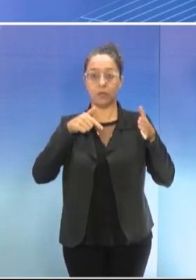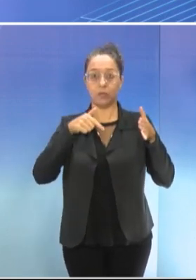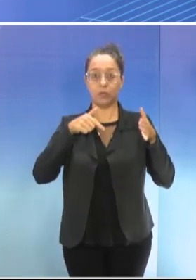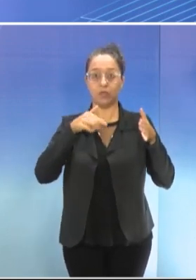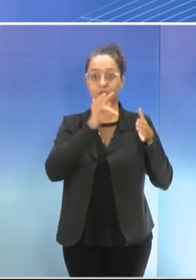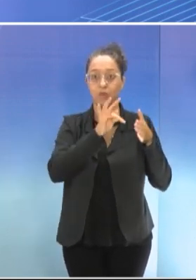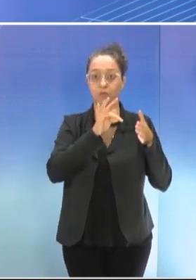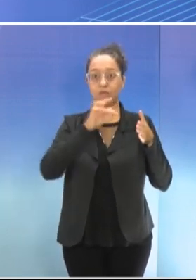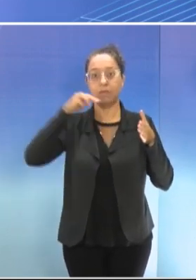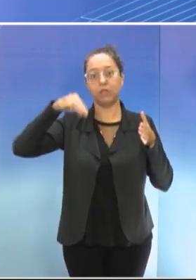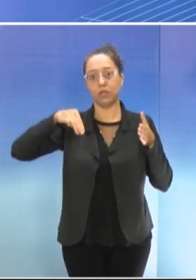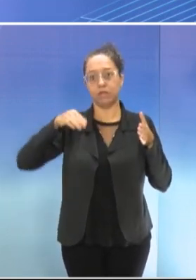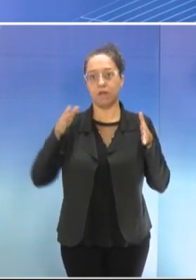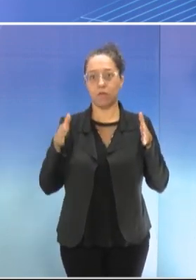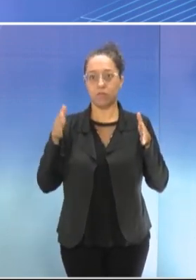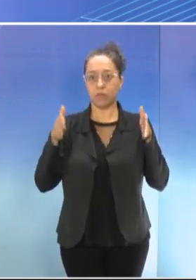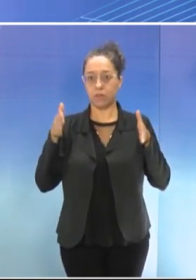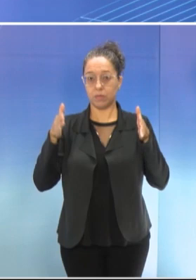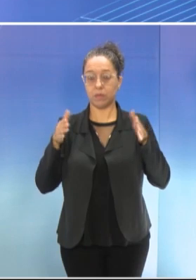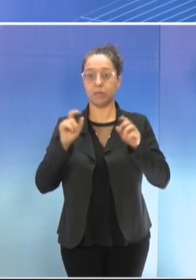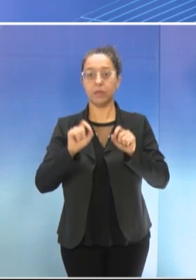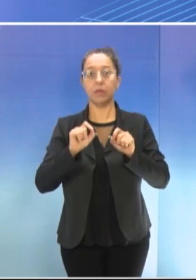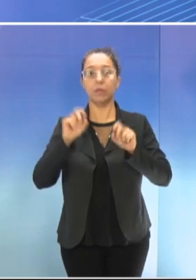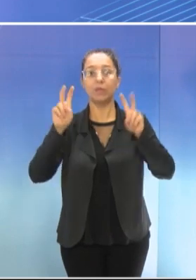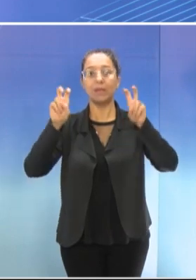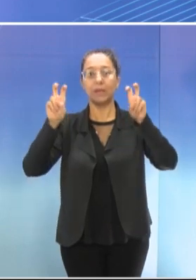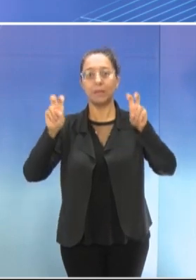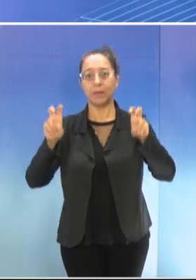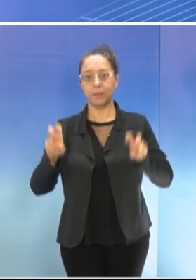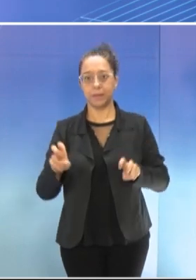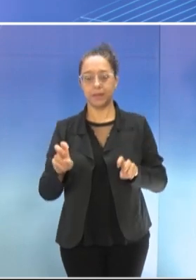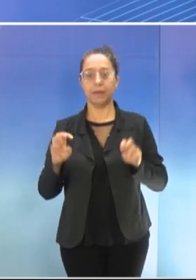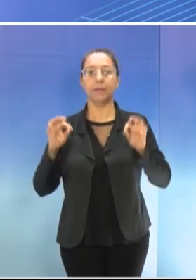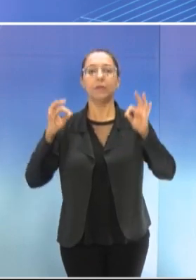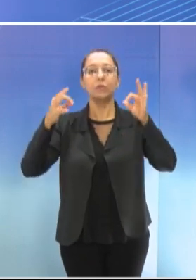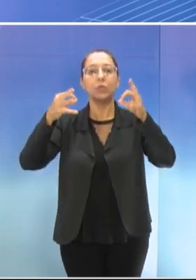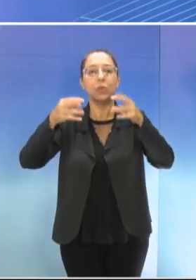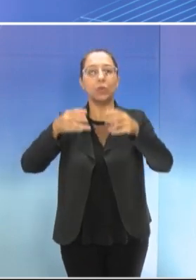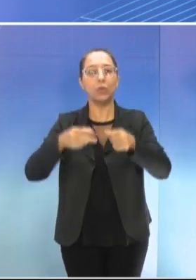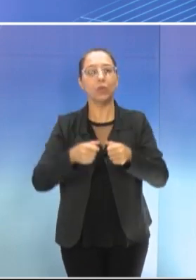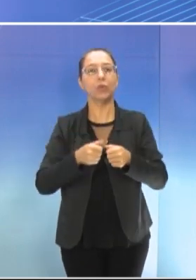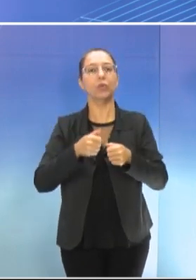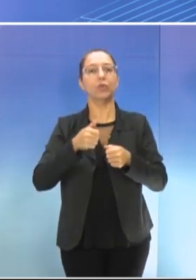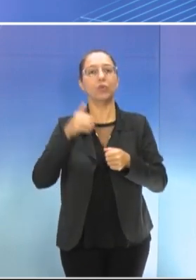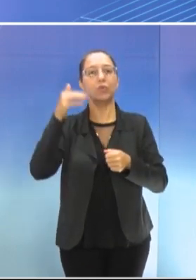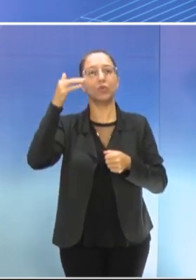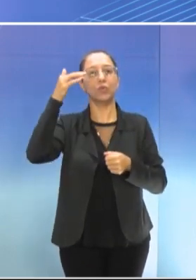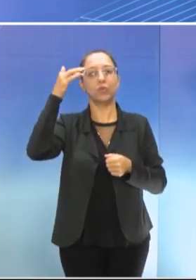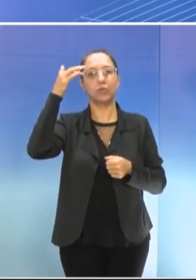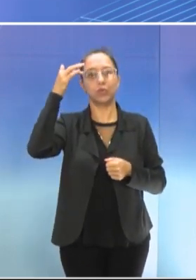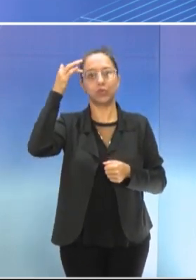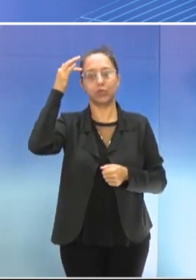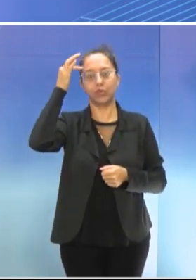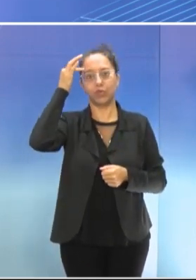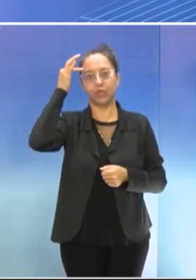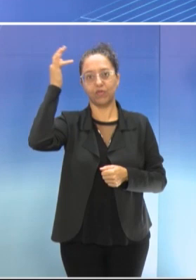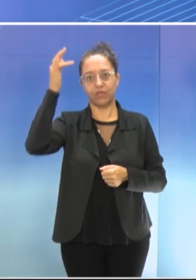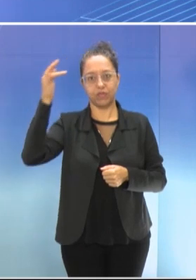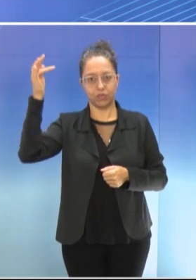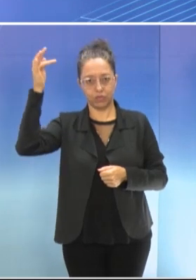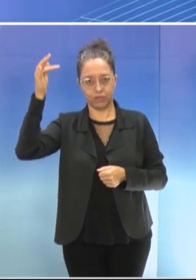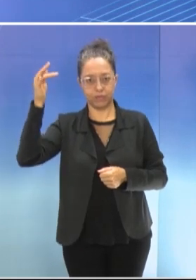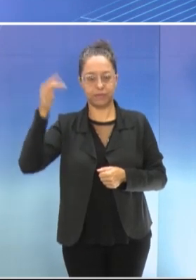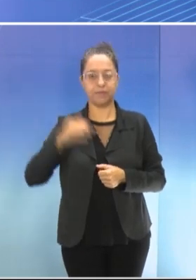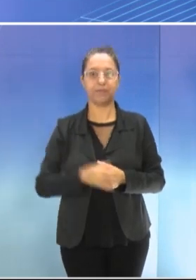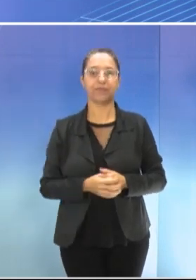medieval, todos os temas trabalhados pelos filósofos estão... no período da filosofia